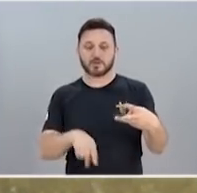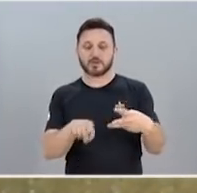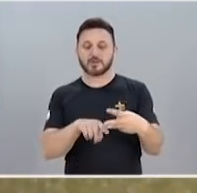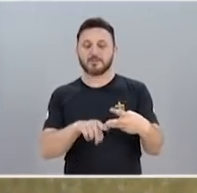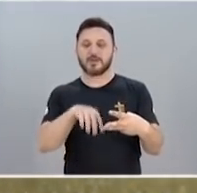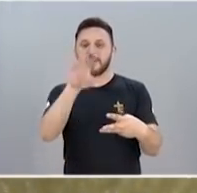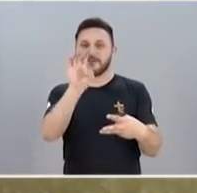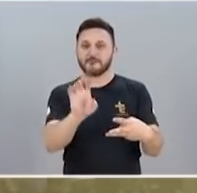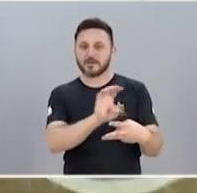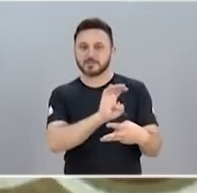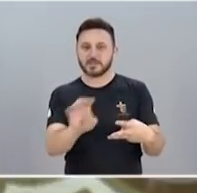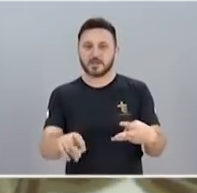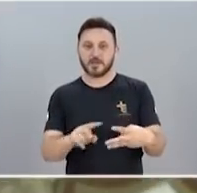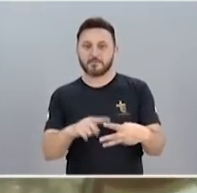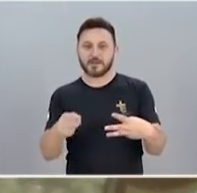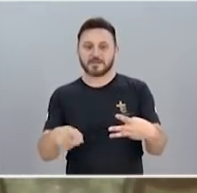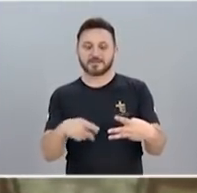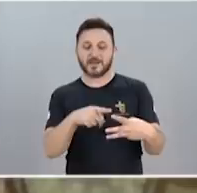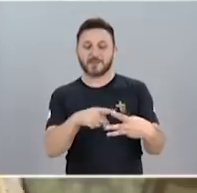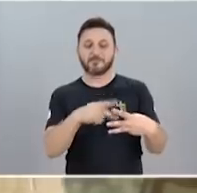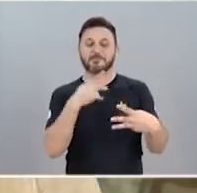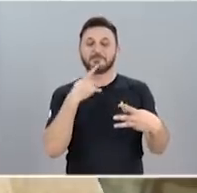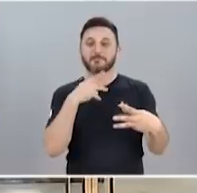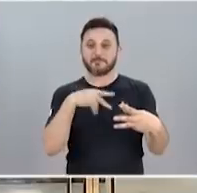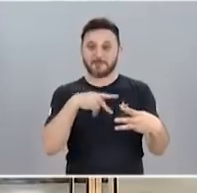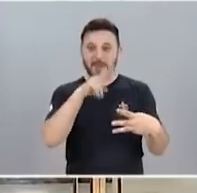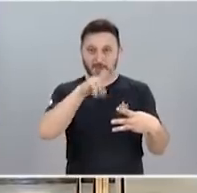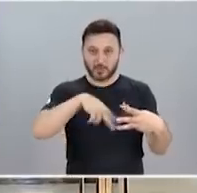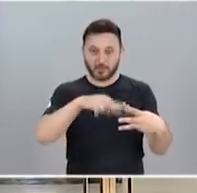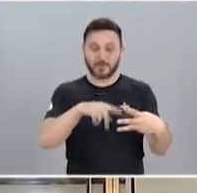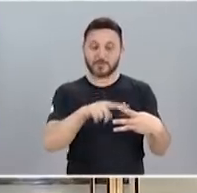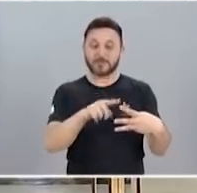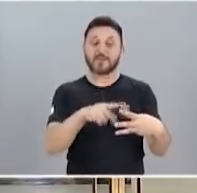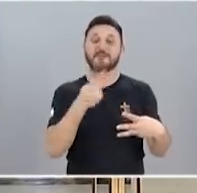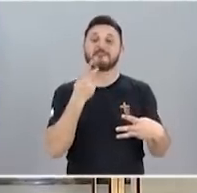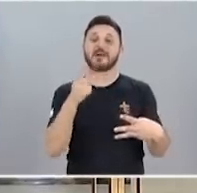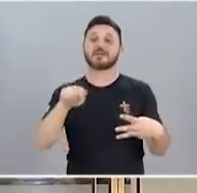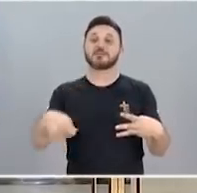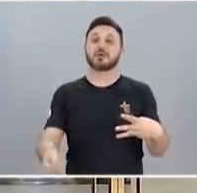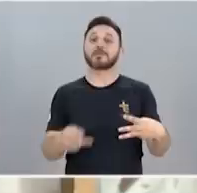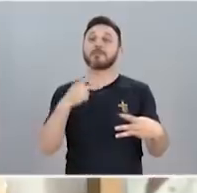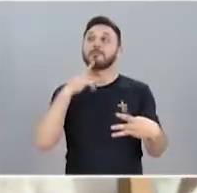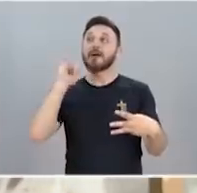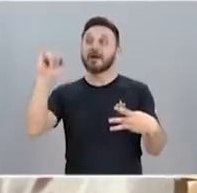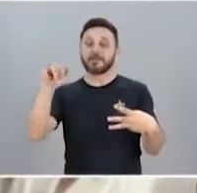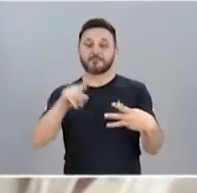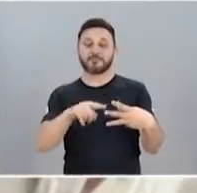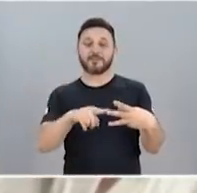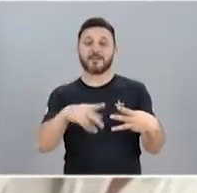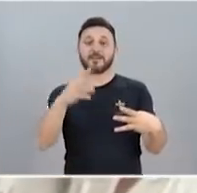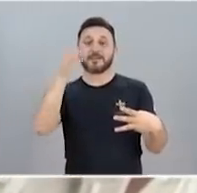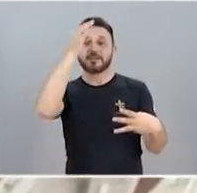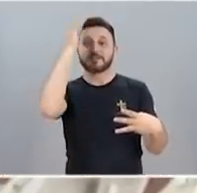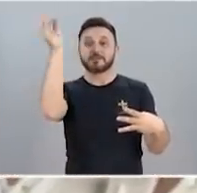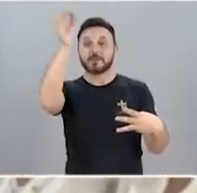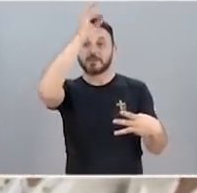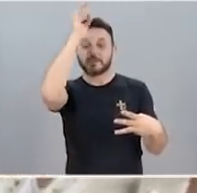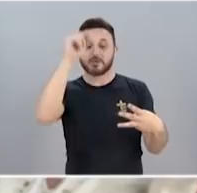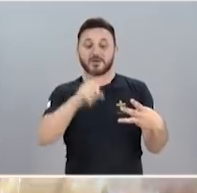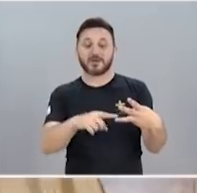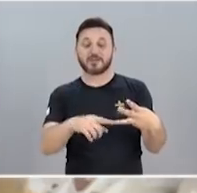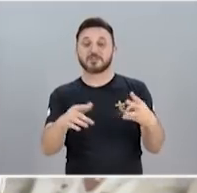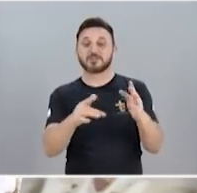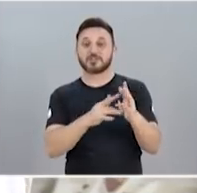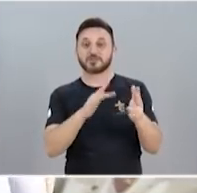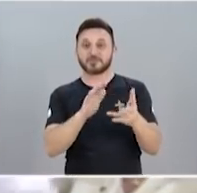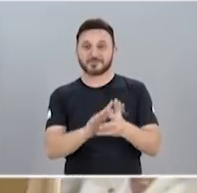conta que a primeira fala do Pai, a segunda fala do Espírito, a terceira fala de Jesus.